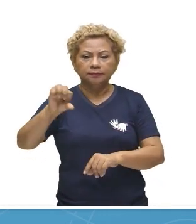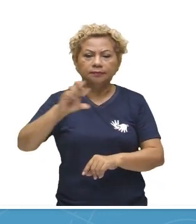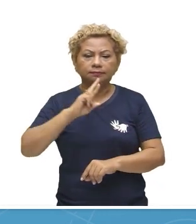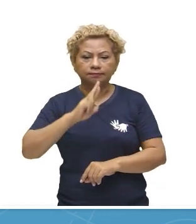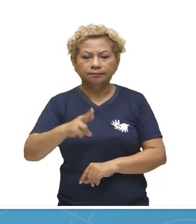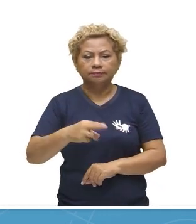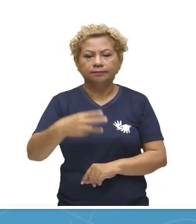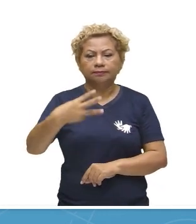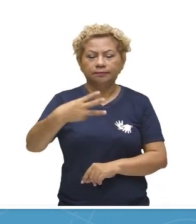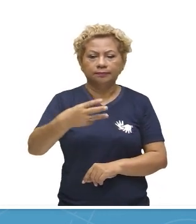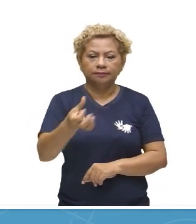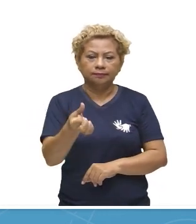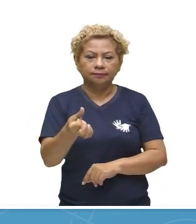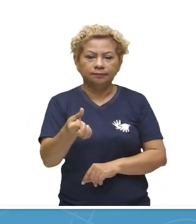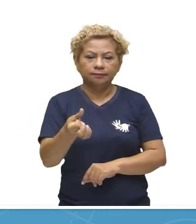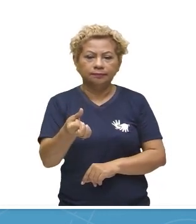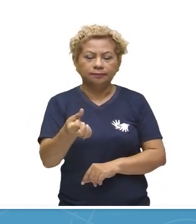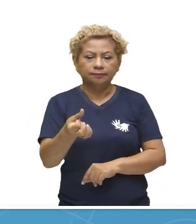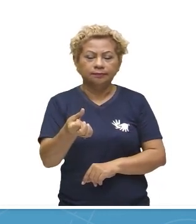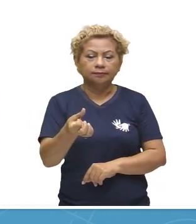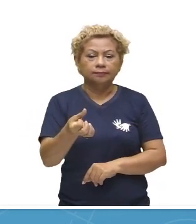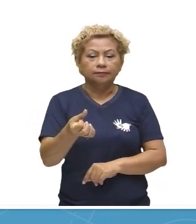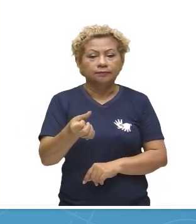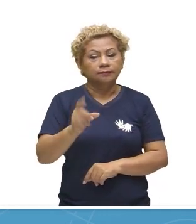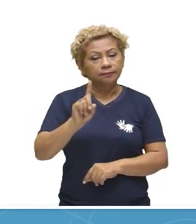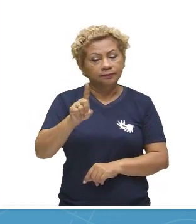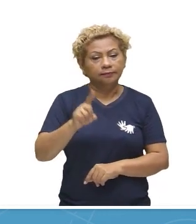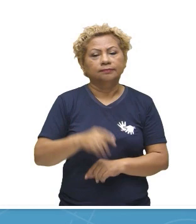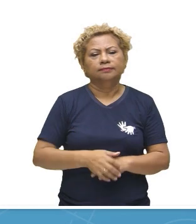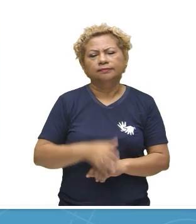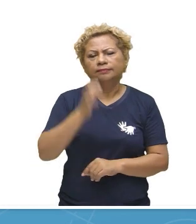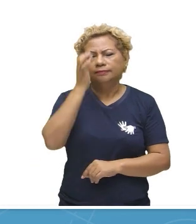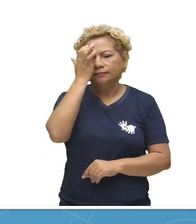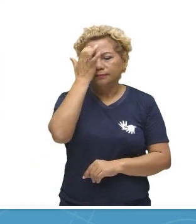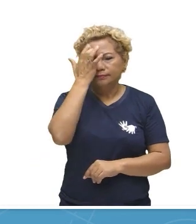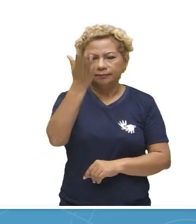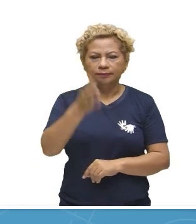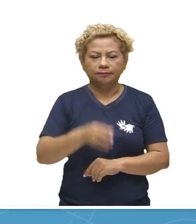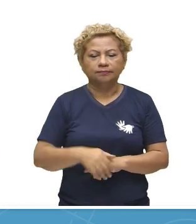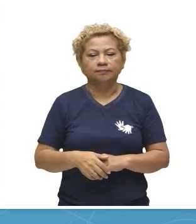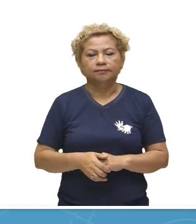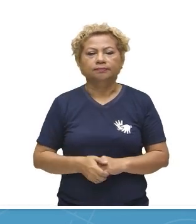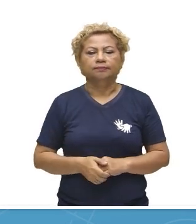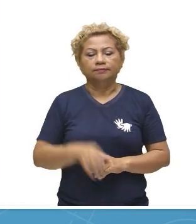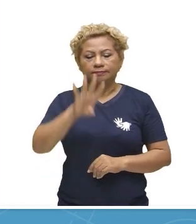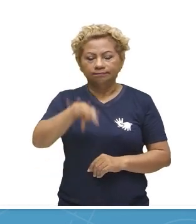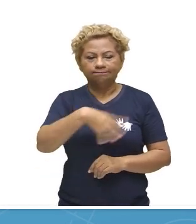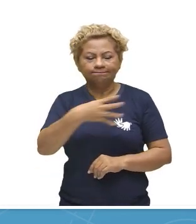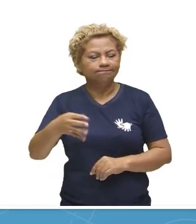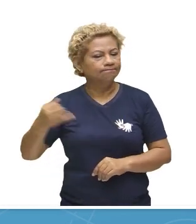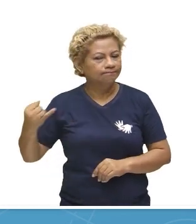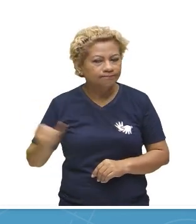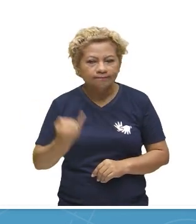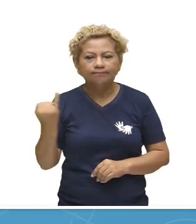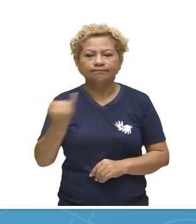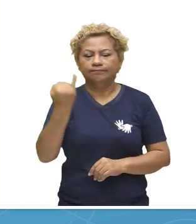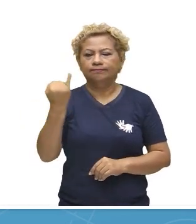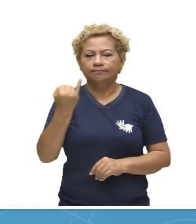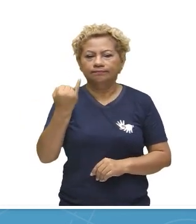361. Aí já ficam números maiores, né? Mas normalmente a gente vai se acostumando aí com o